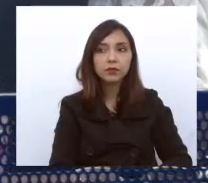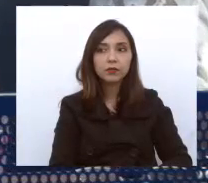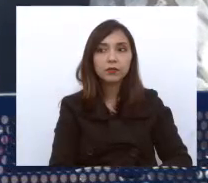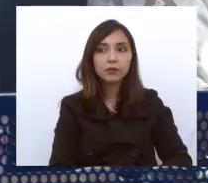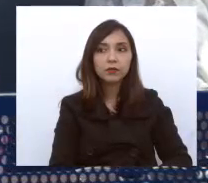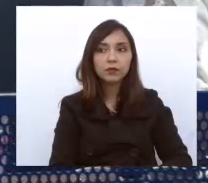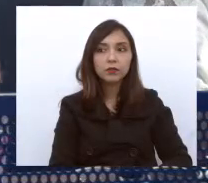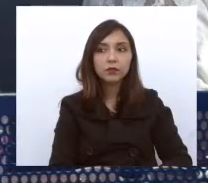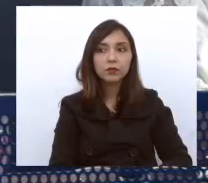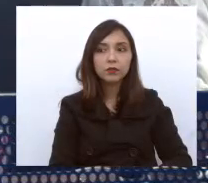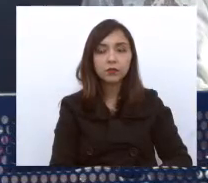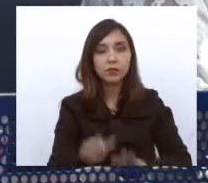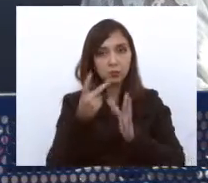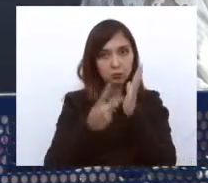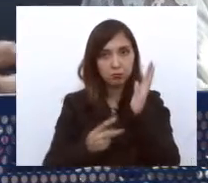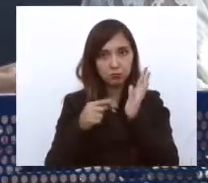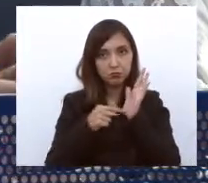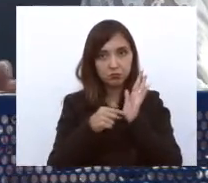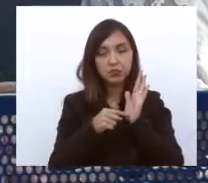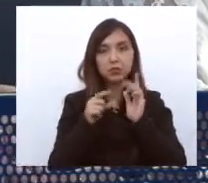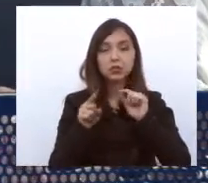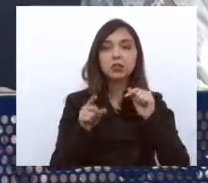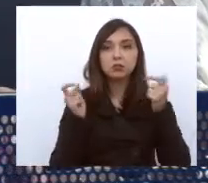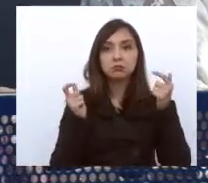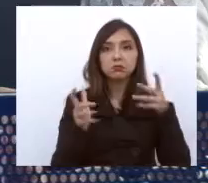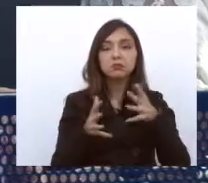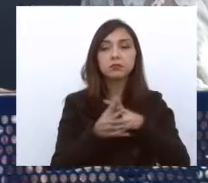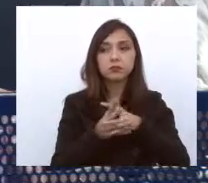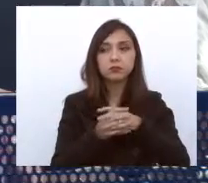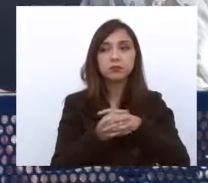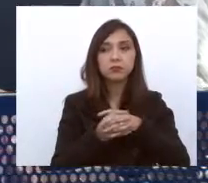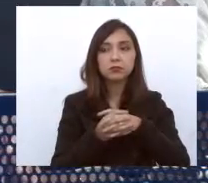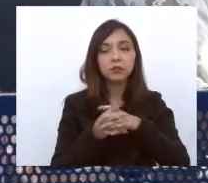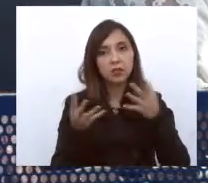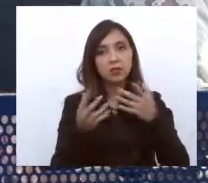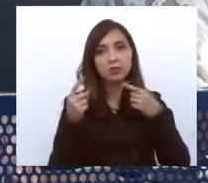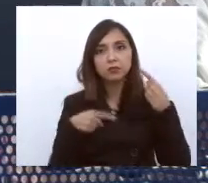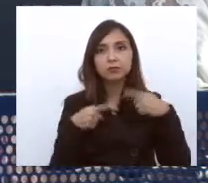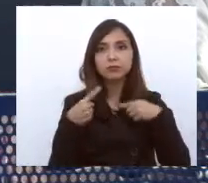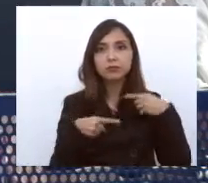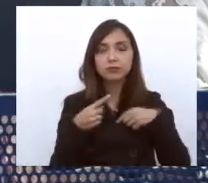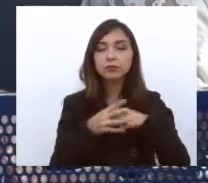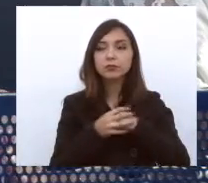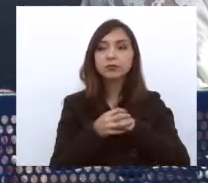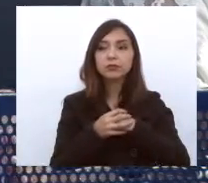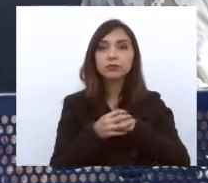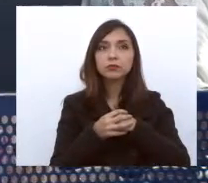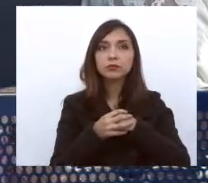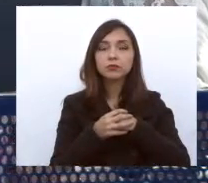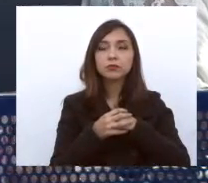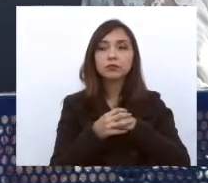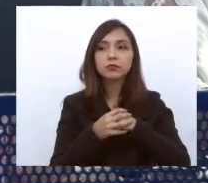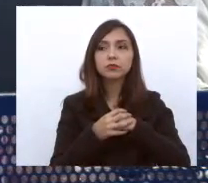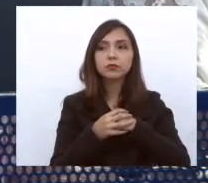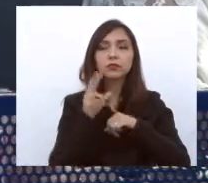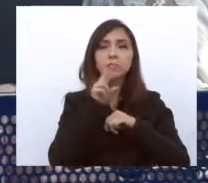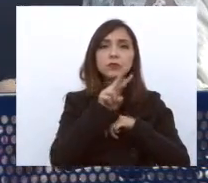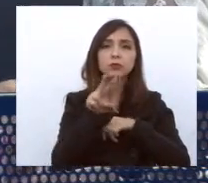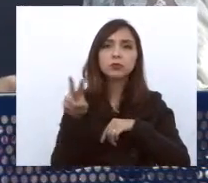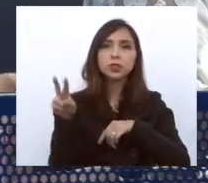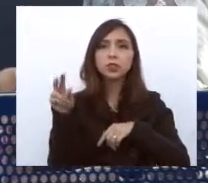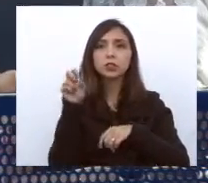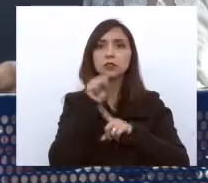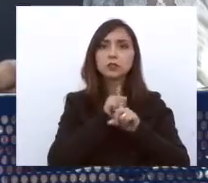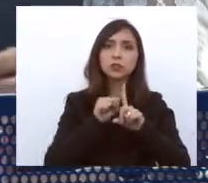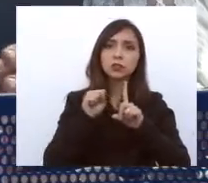importantíssima, um projeto desse, para ser discutido, né? Mas a gente vê que na sociedade